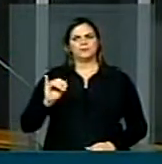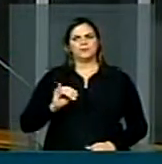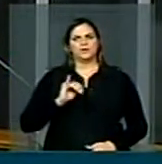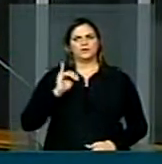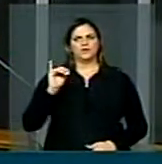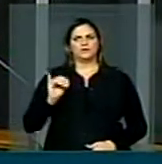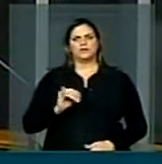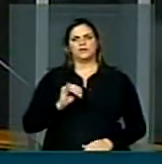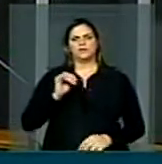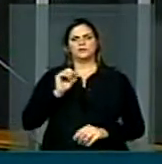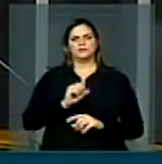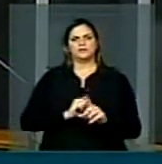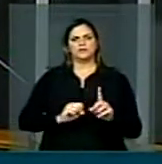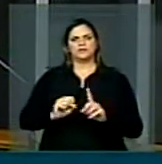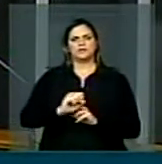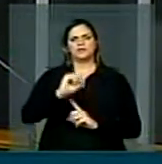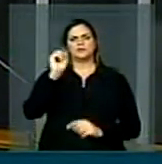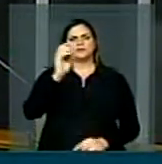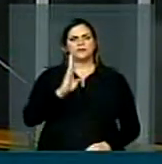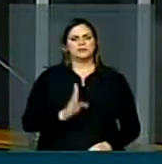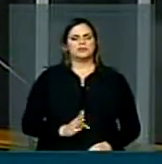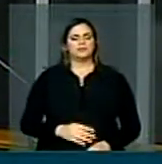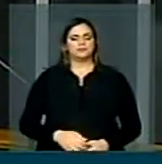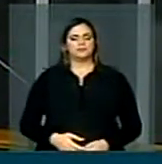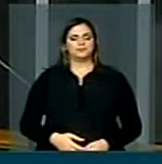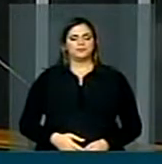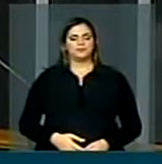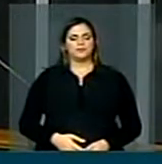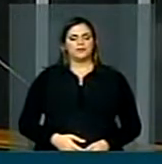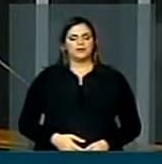relevante para a sociedade brasileira. É